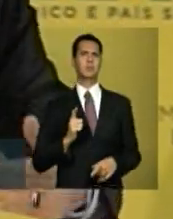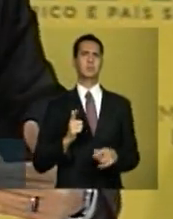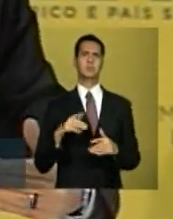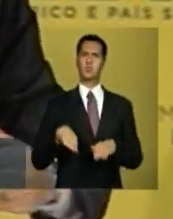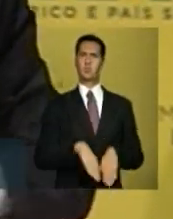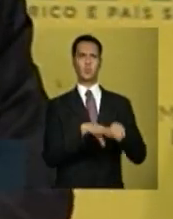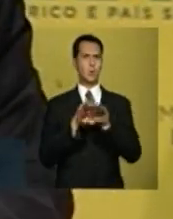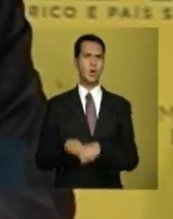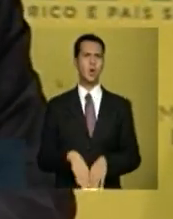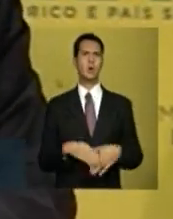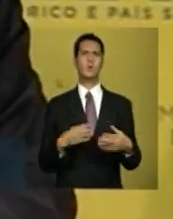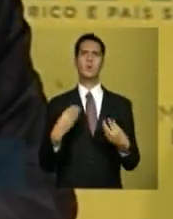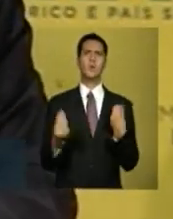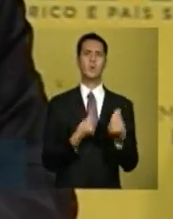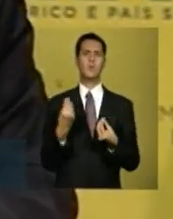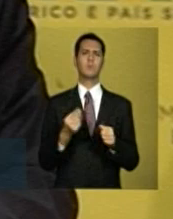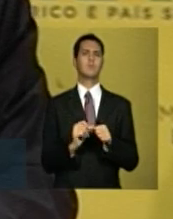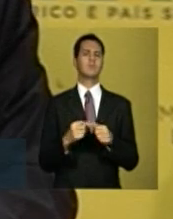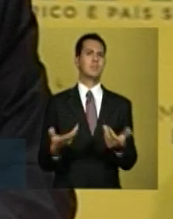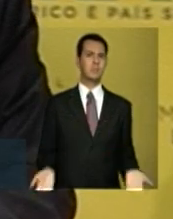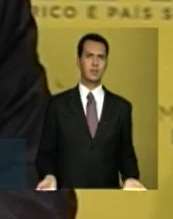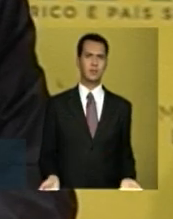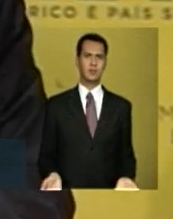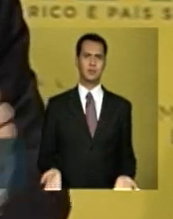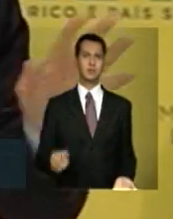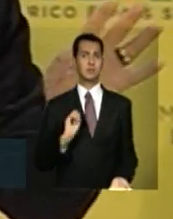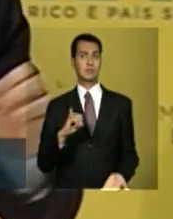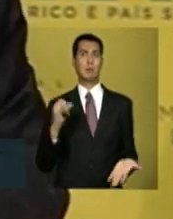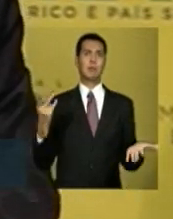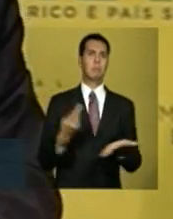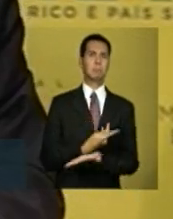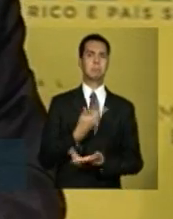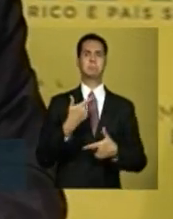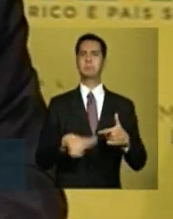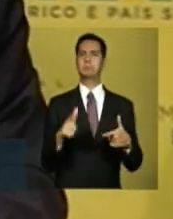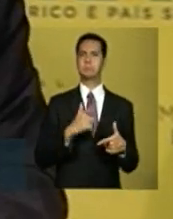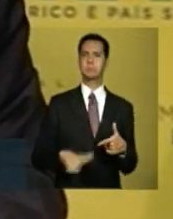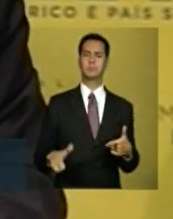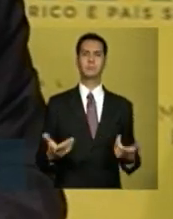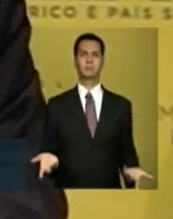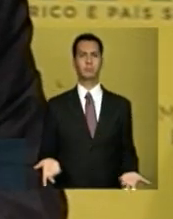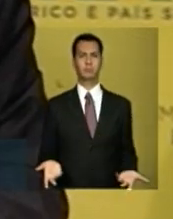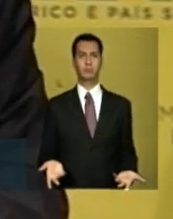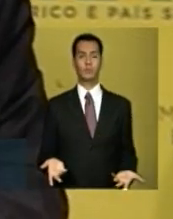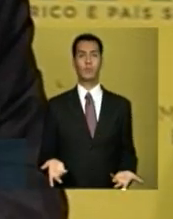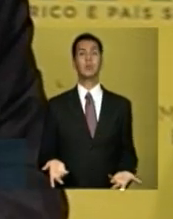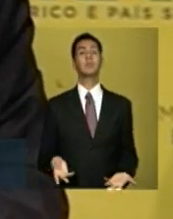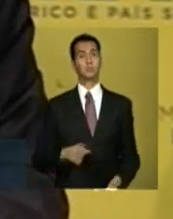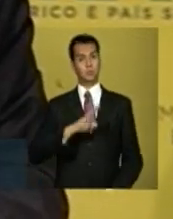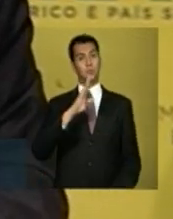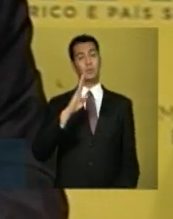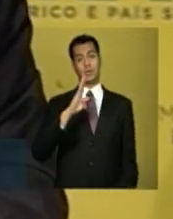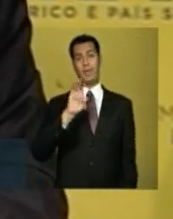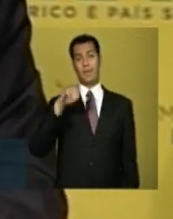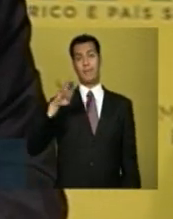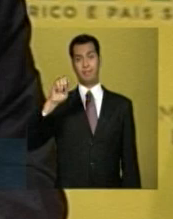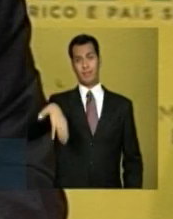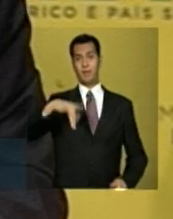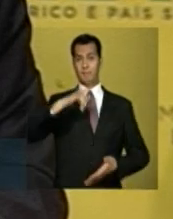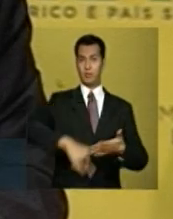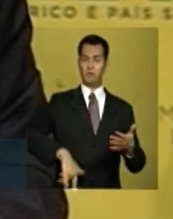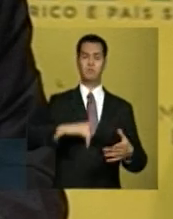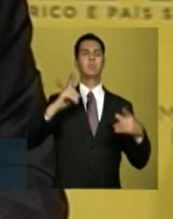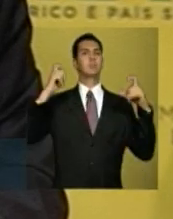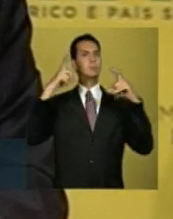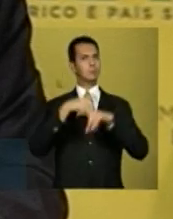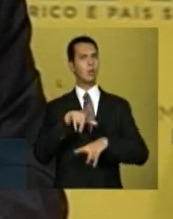um padrão único da república brasileira para acesso a todas essas possibilidades ele é uma operação logística complexa o